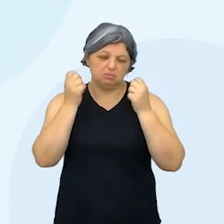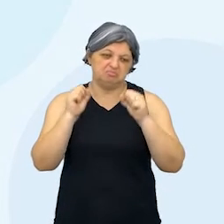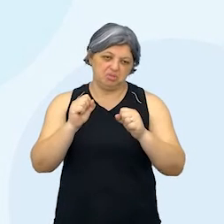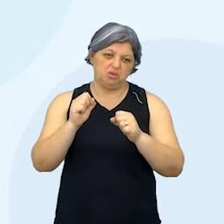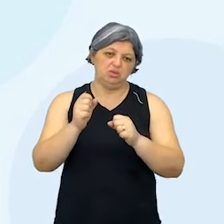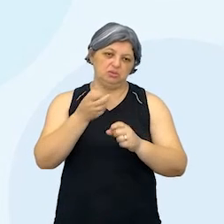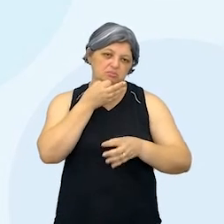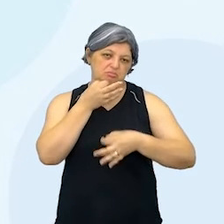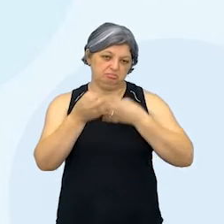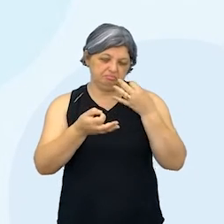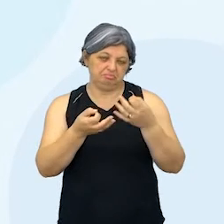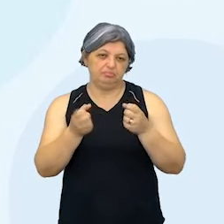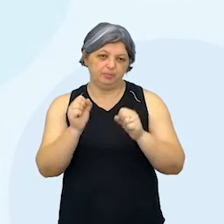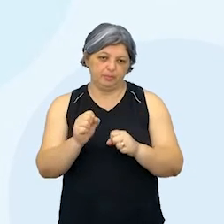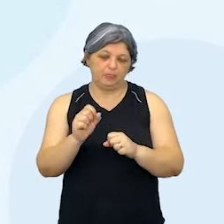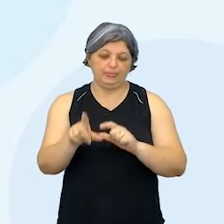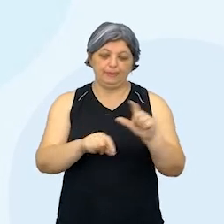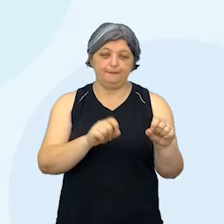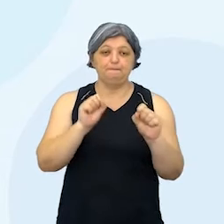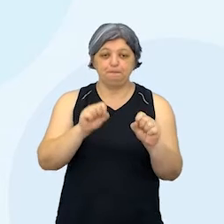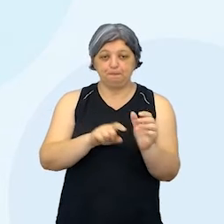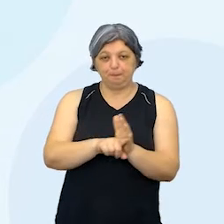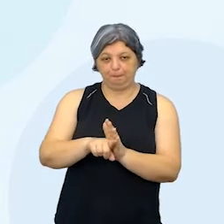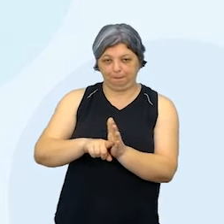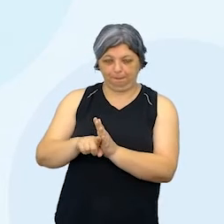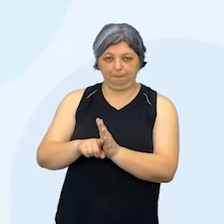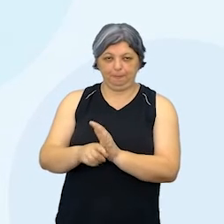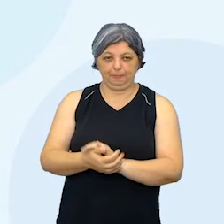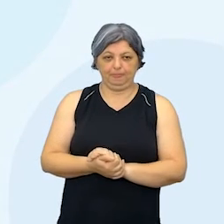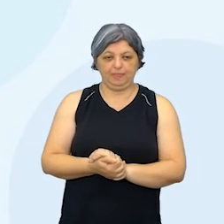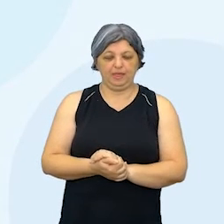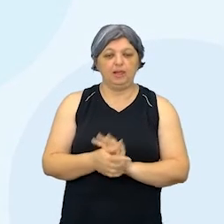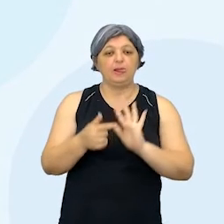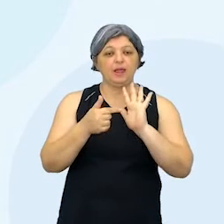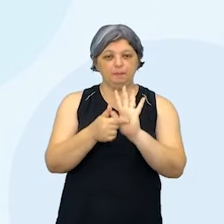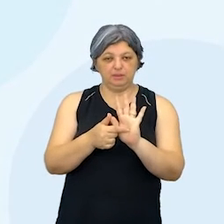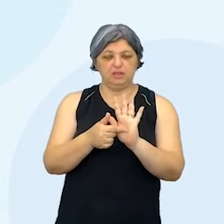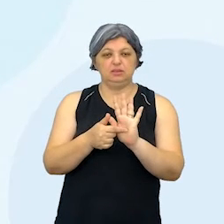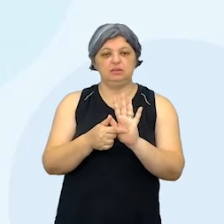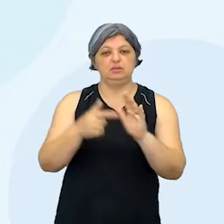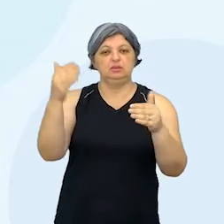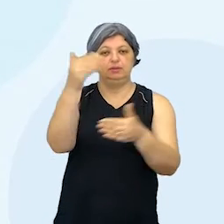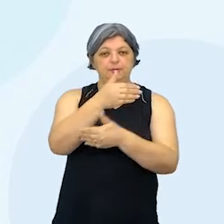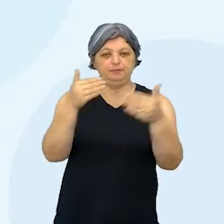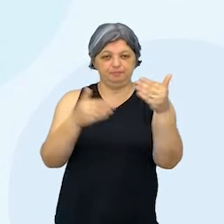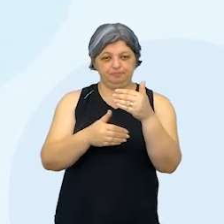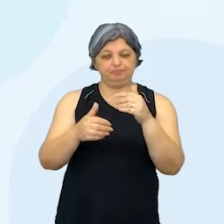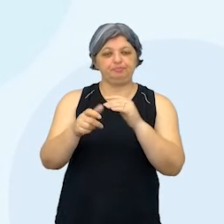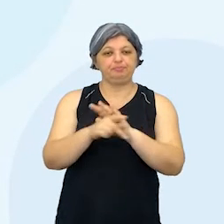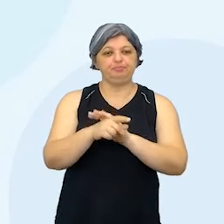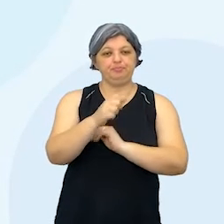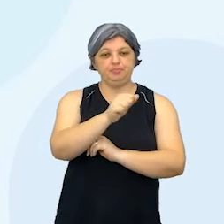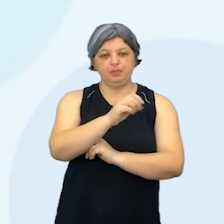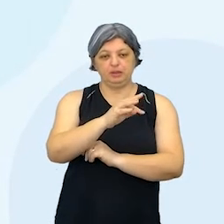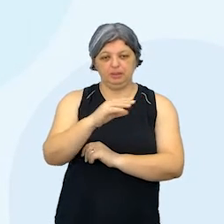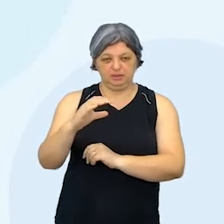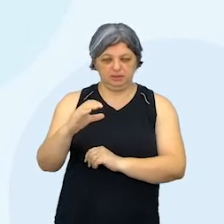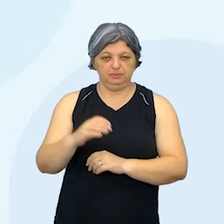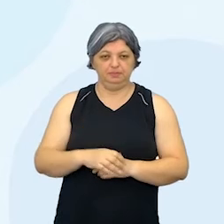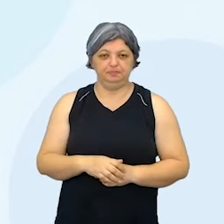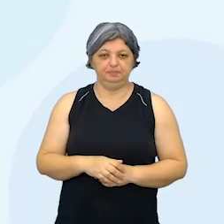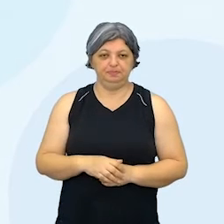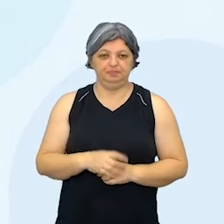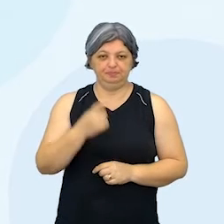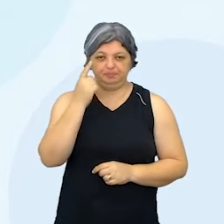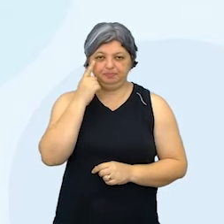optativas, que vocês podem sempre consultar nas apresentações, né, nos slides das ATPCs, que está na próxima tela. Passa para a